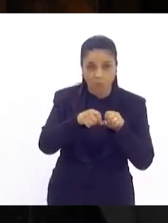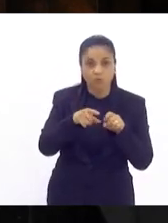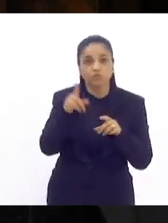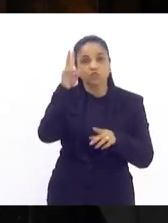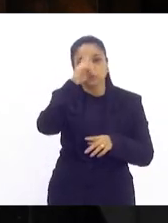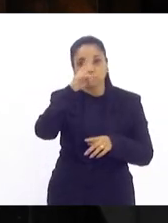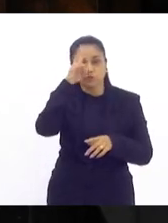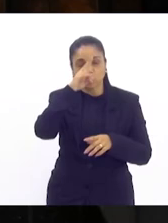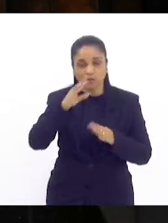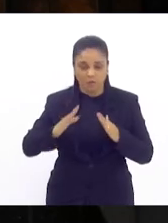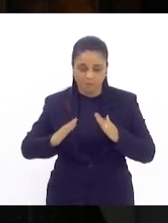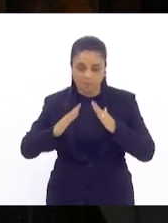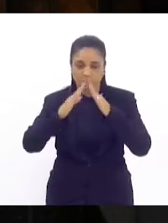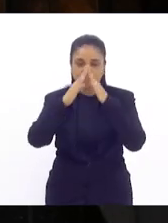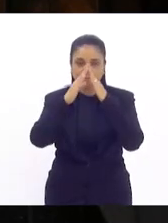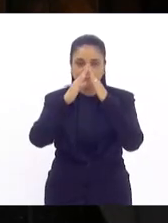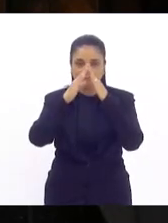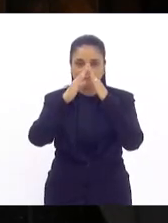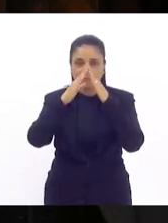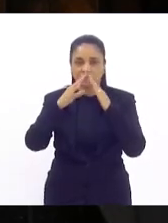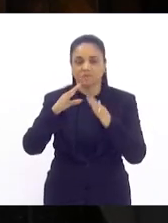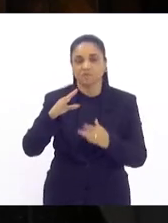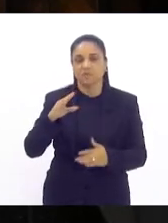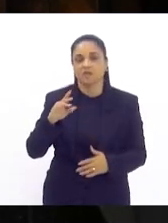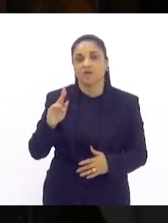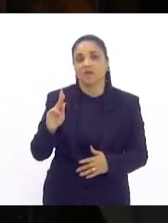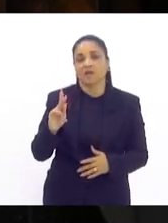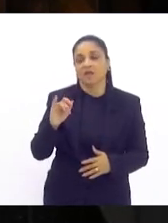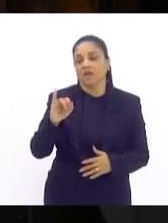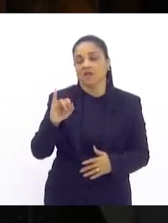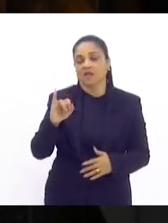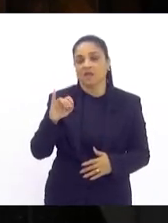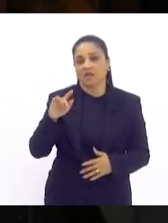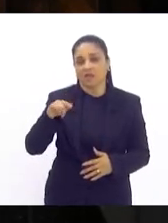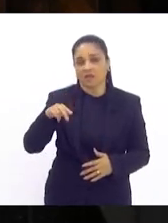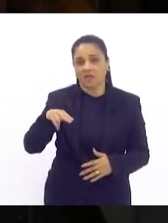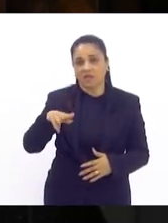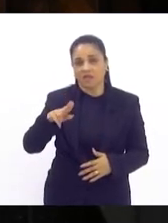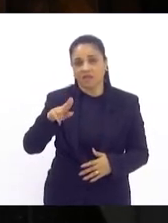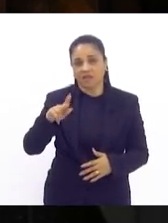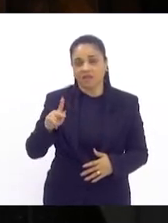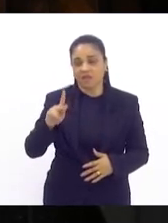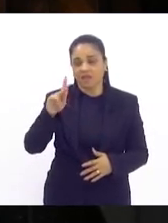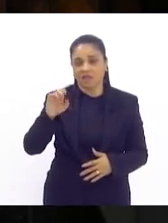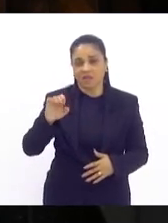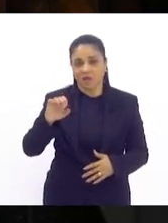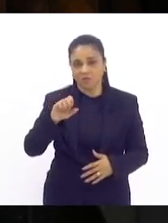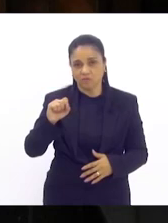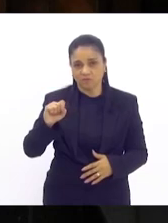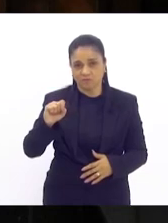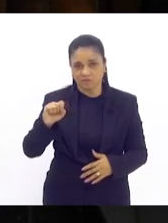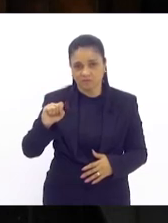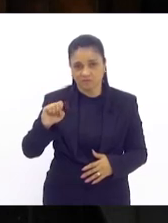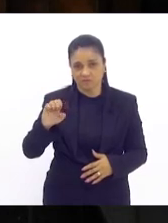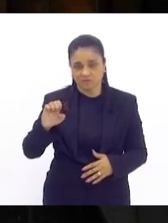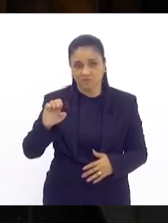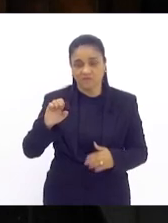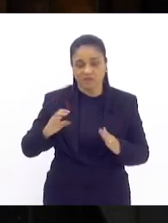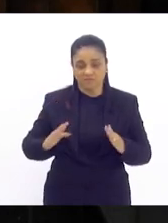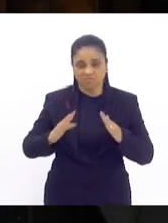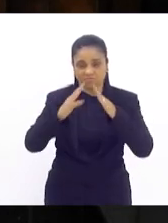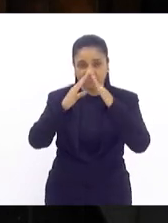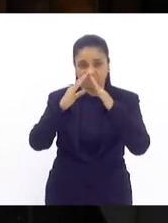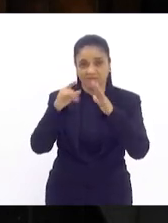de Kelsen da hierarquia das leis então quero dizer que